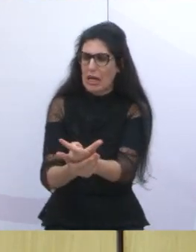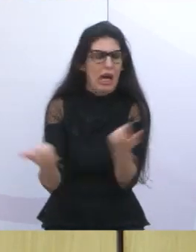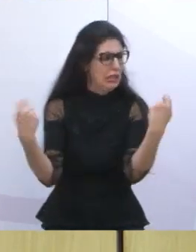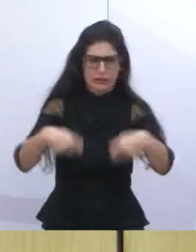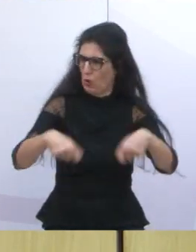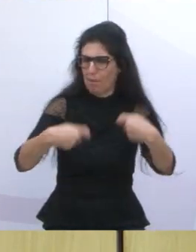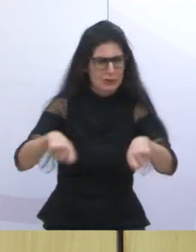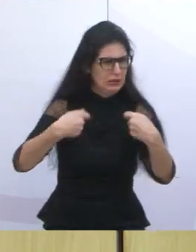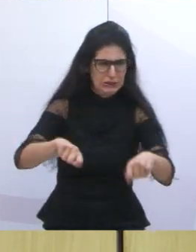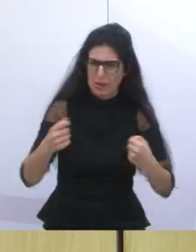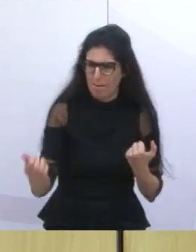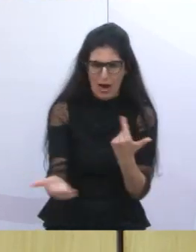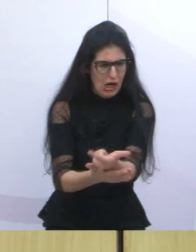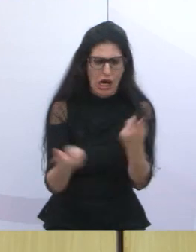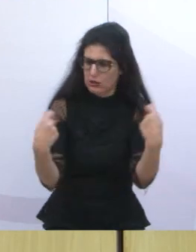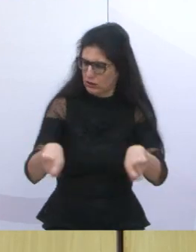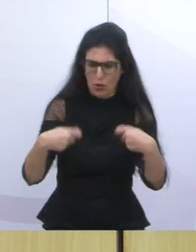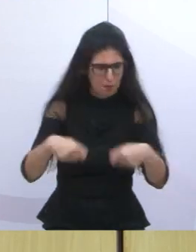melhorias.